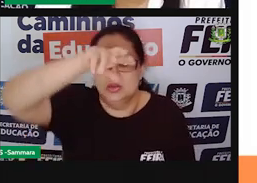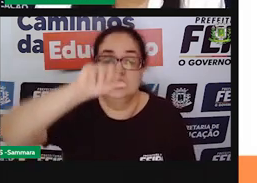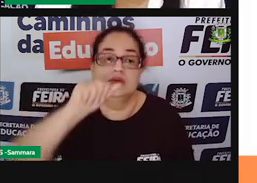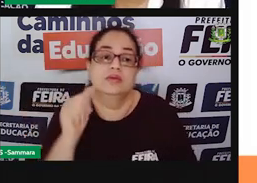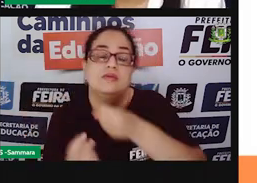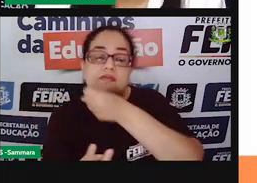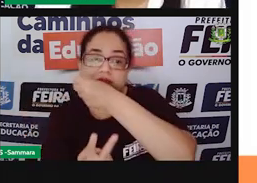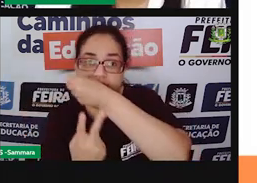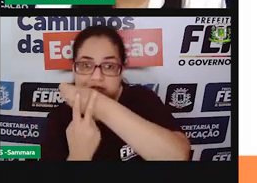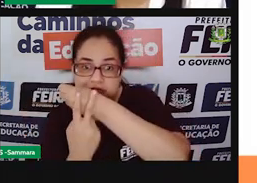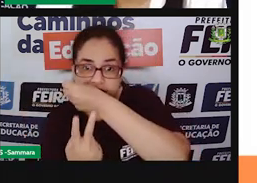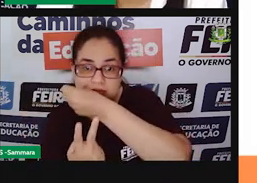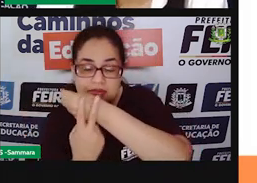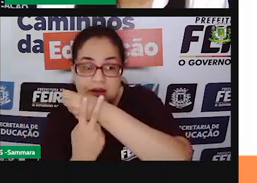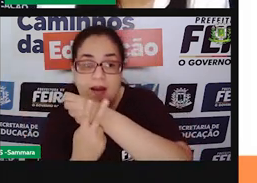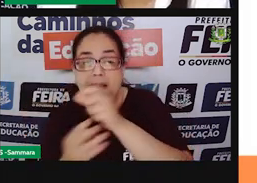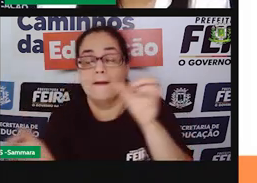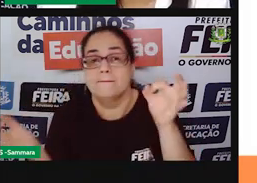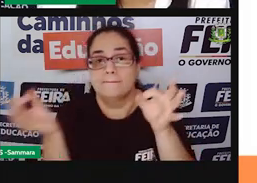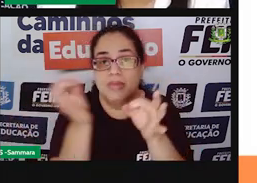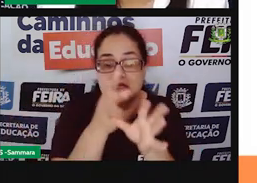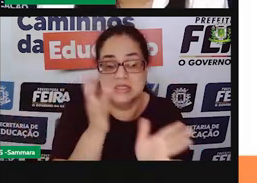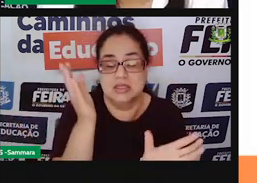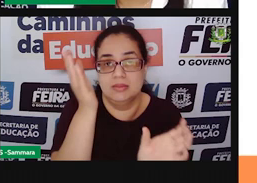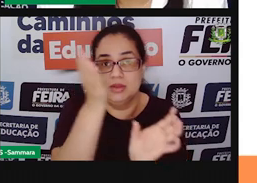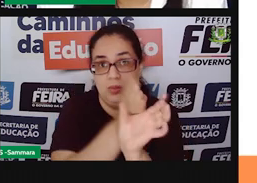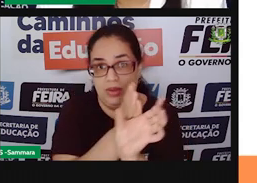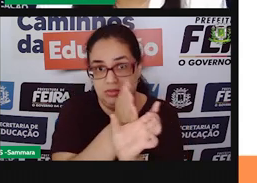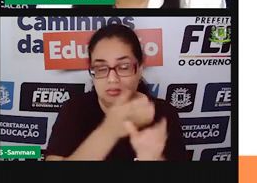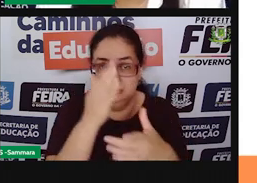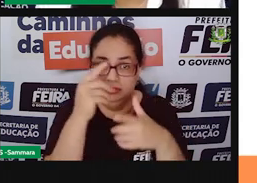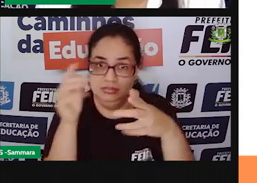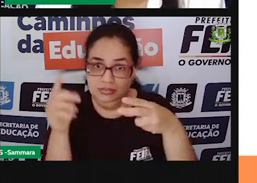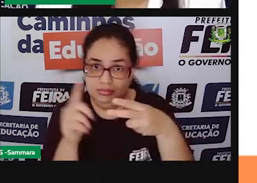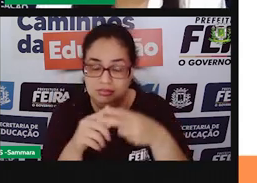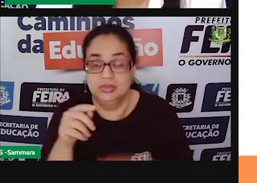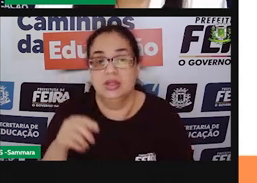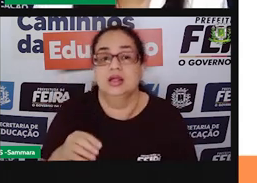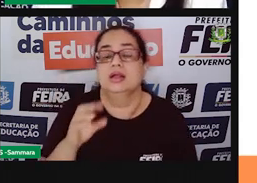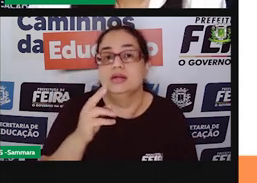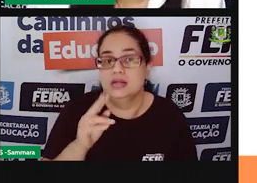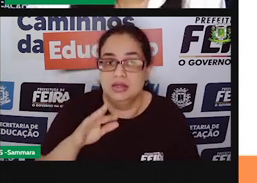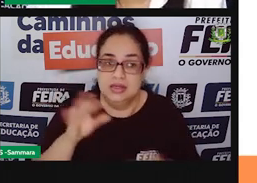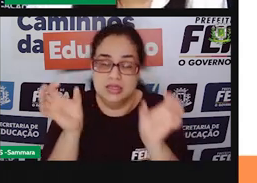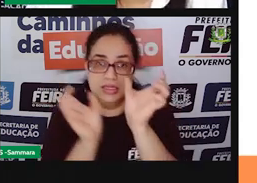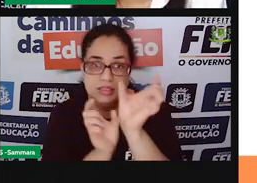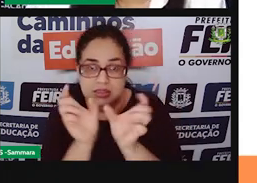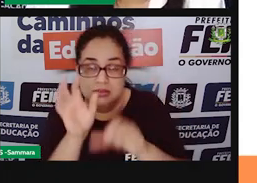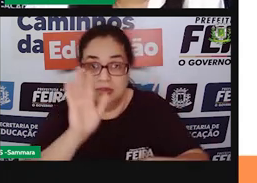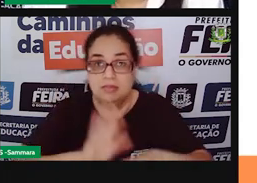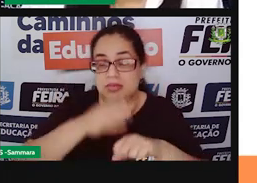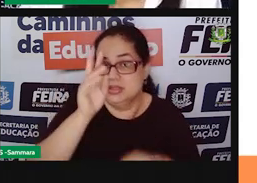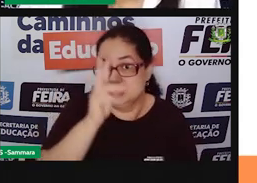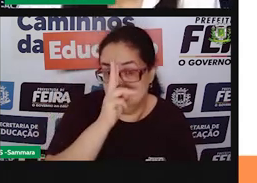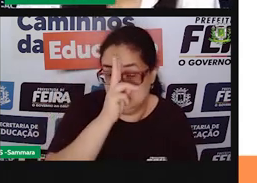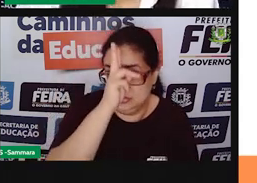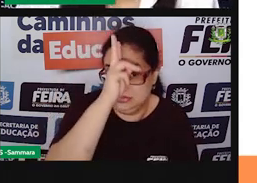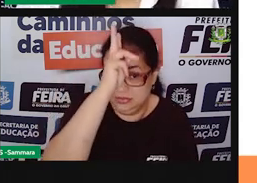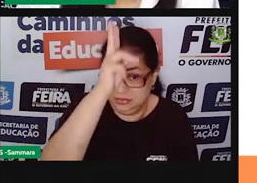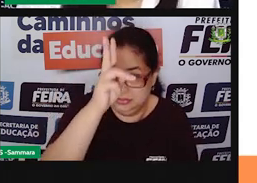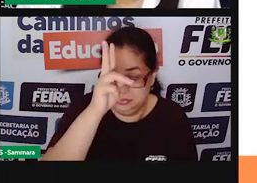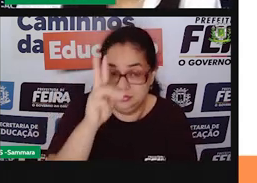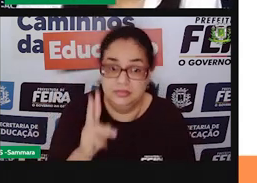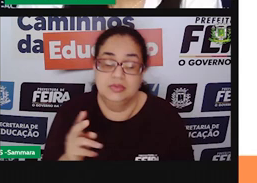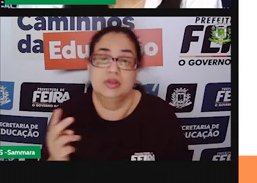verbais em que a penúltima sílaba é a sílaba tônica. A gente pode observar aí, ó,